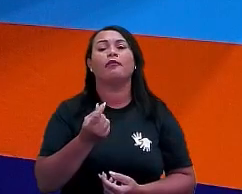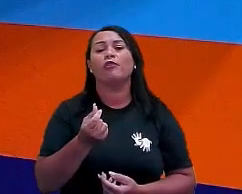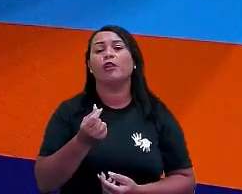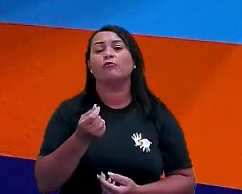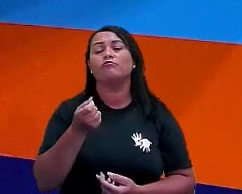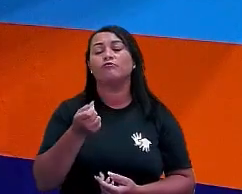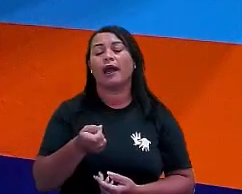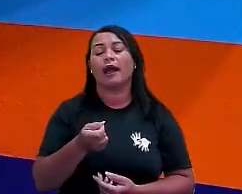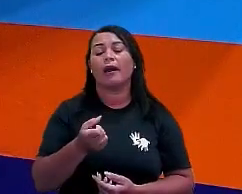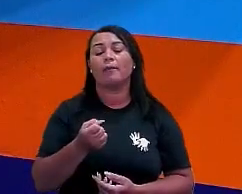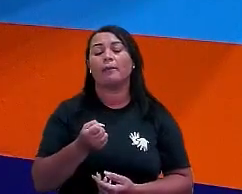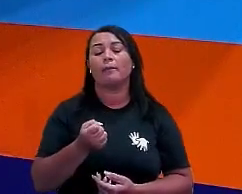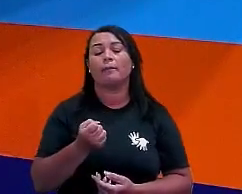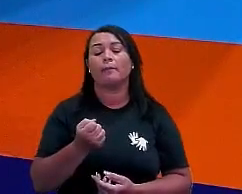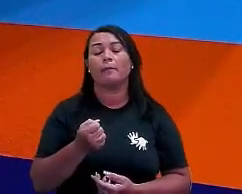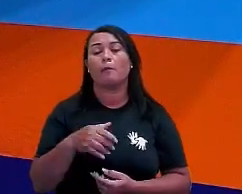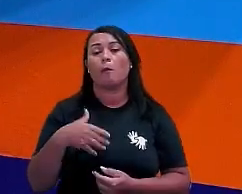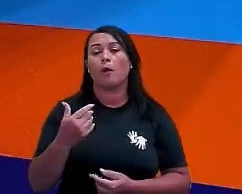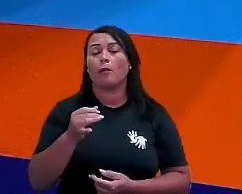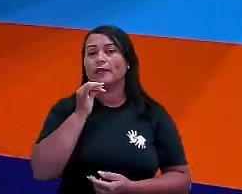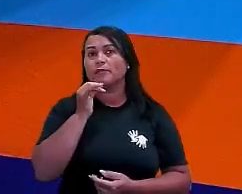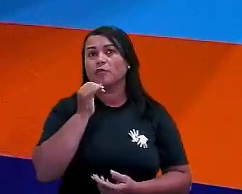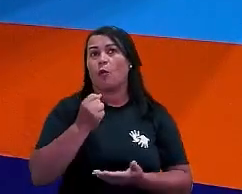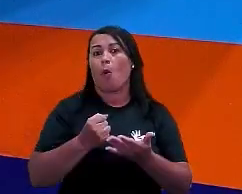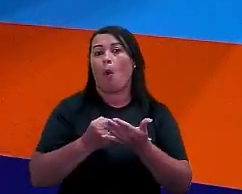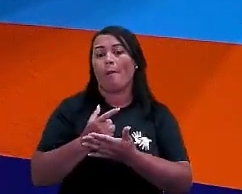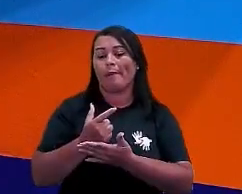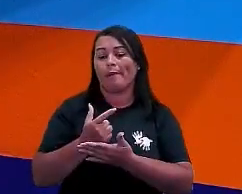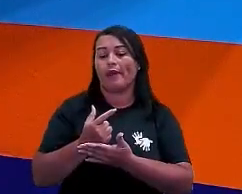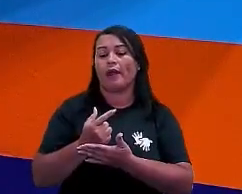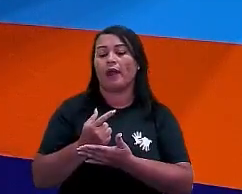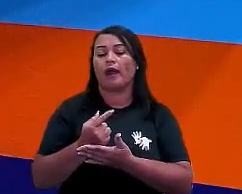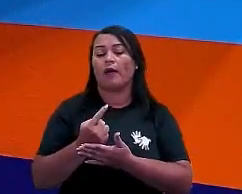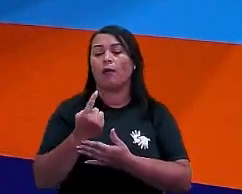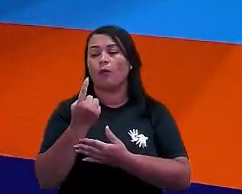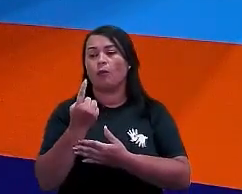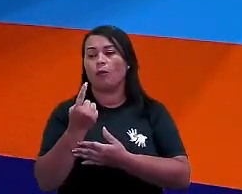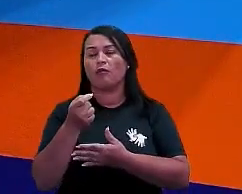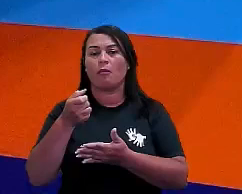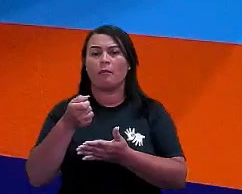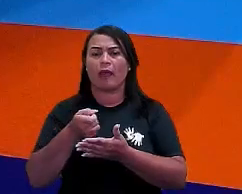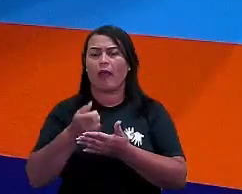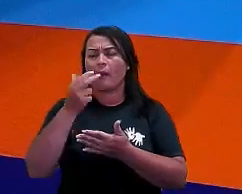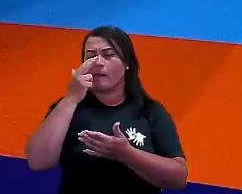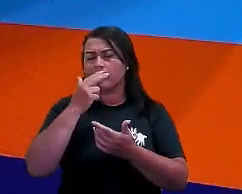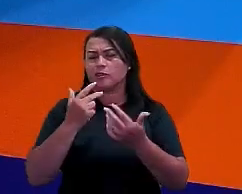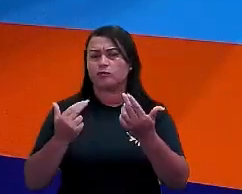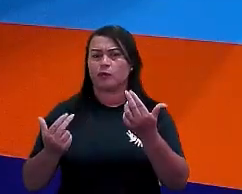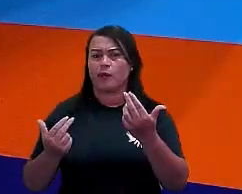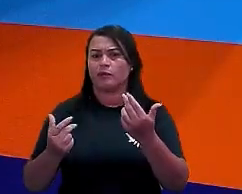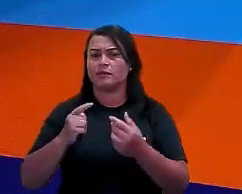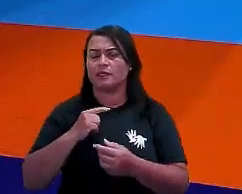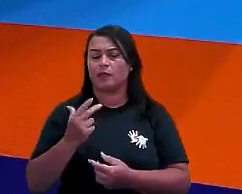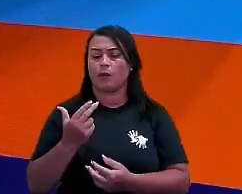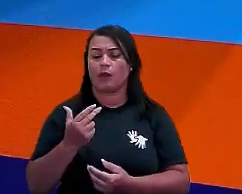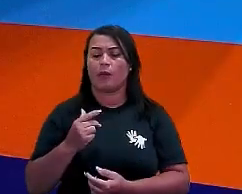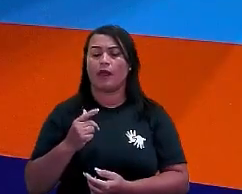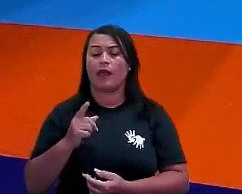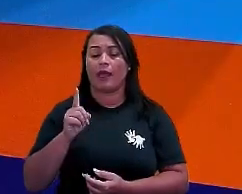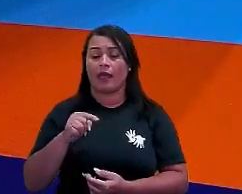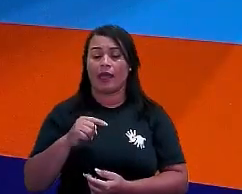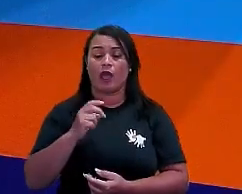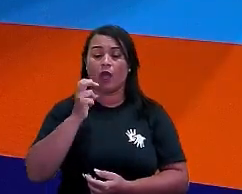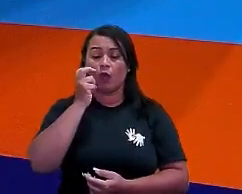tá? Ou seja, se eu for comprar um e o outro, vou pagar o mesmo valor nos produtos. É